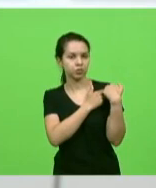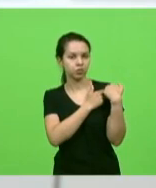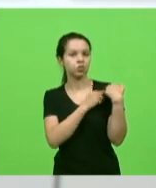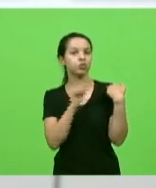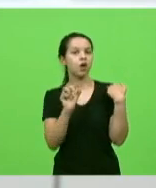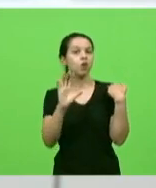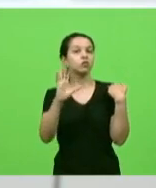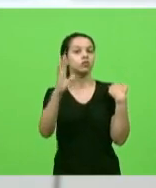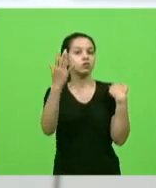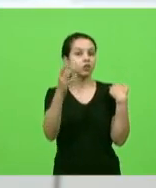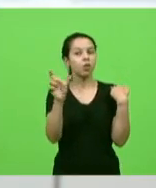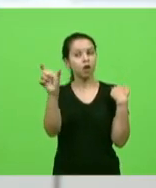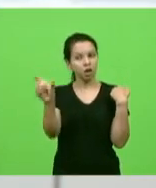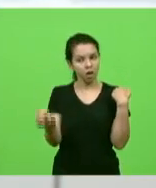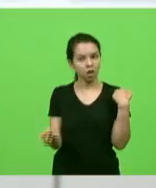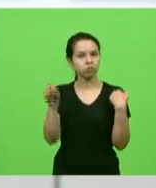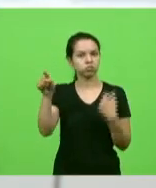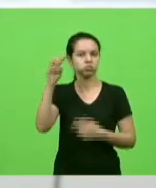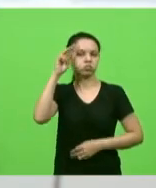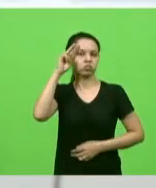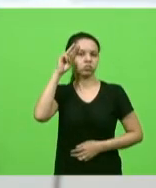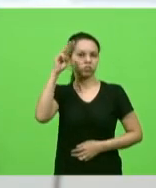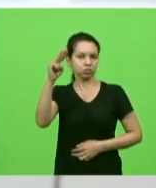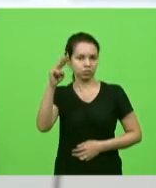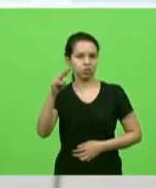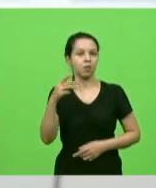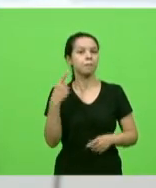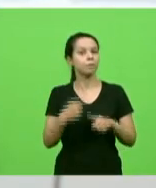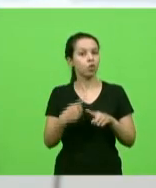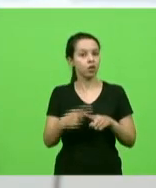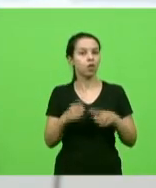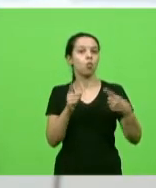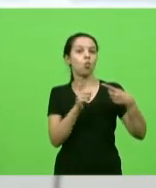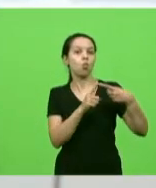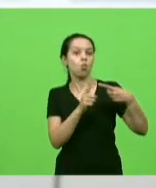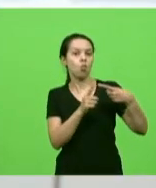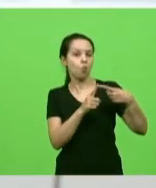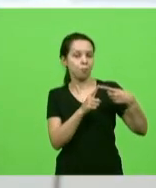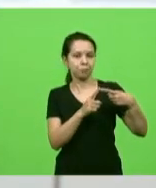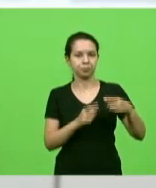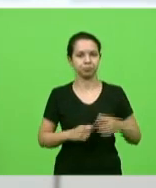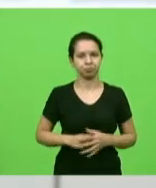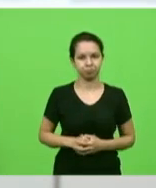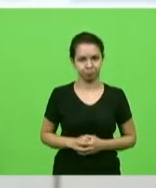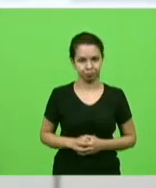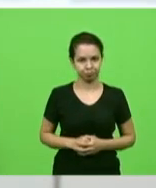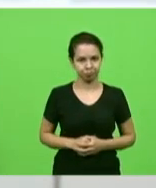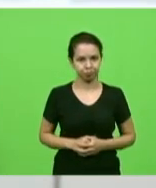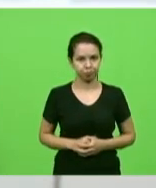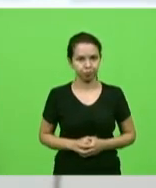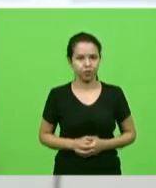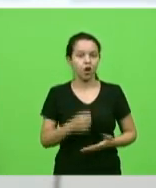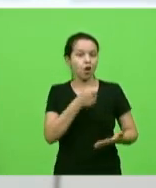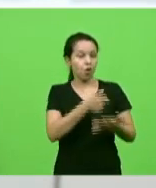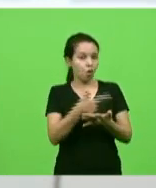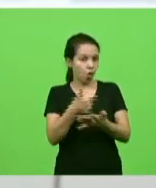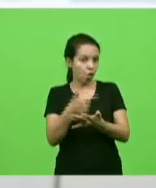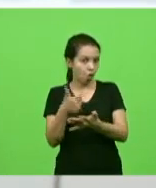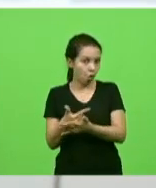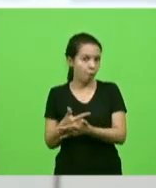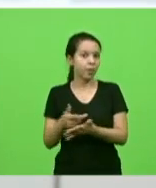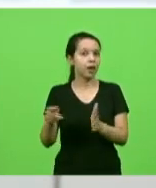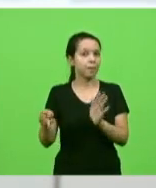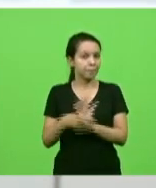ao denunciado em decorrência de um procedimento de compra oriundo do gabinete do